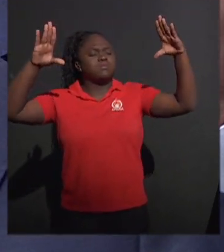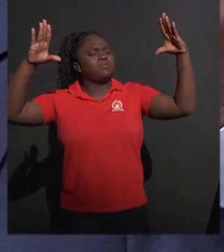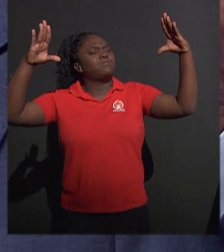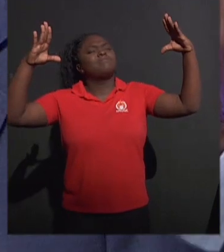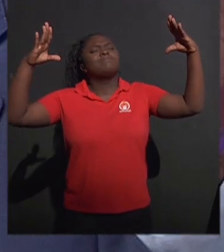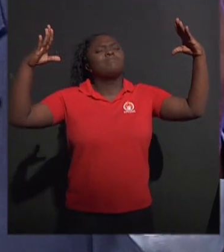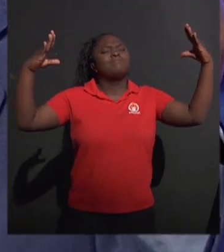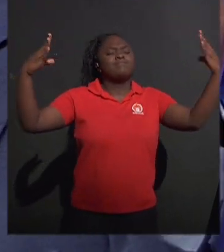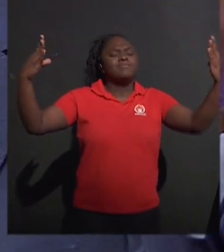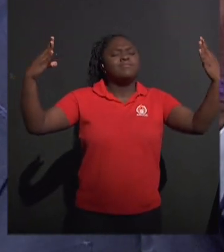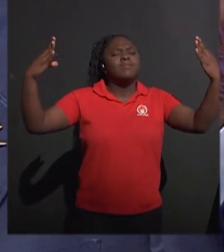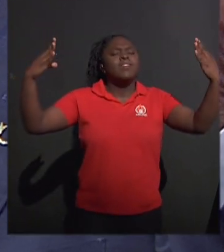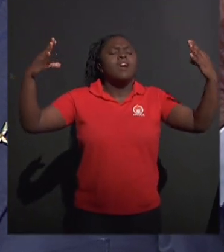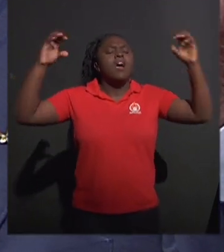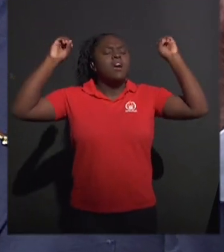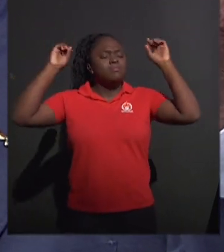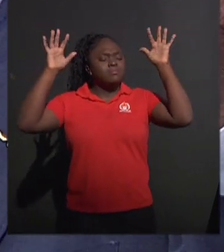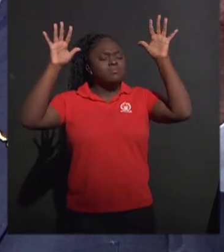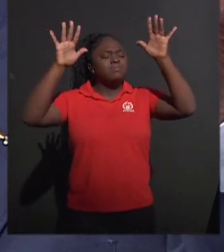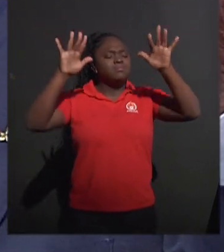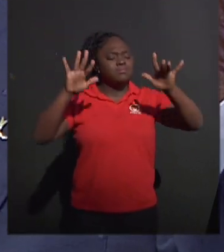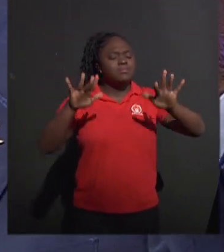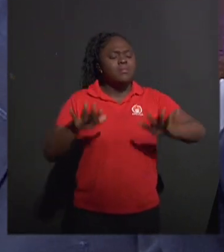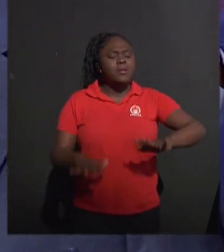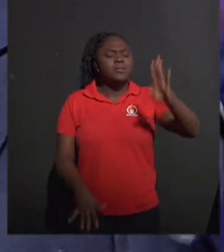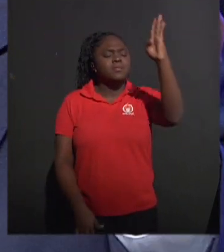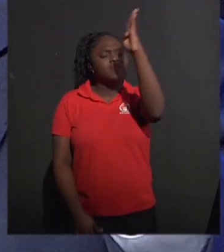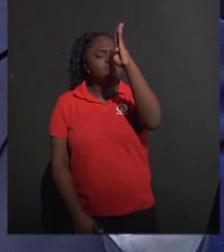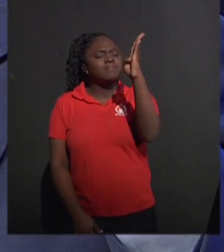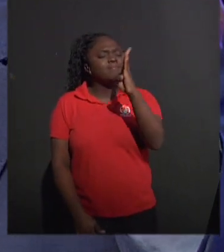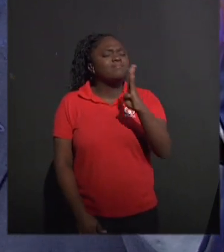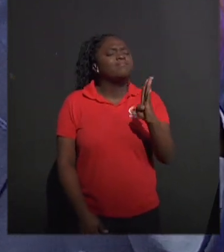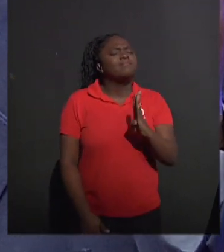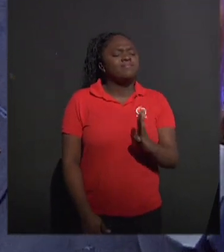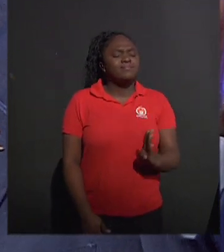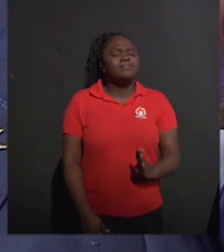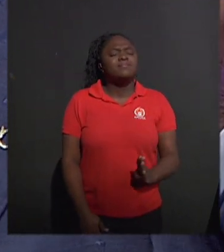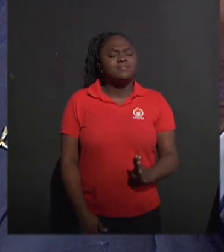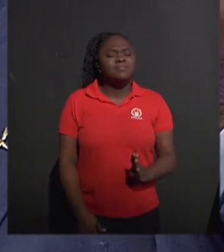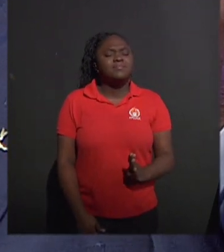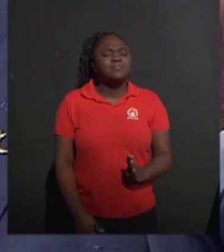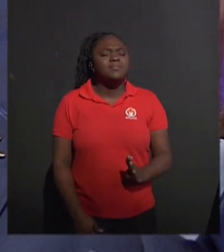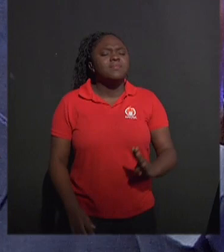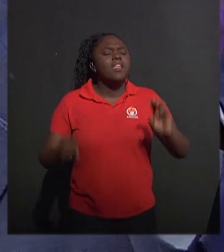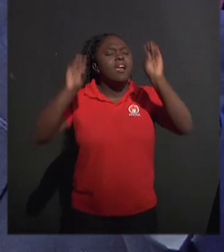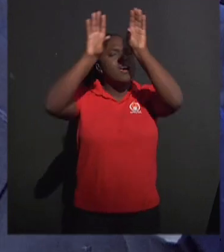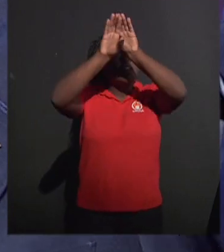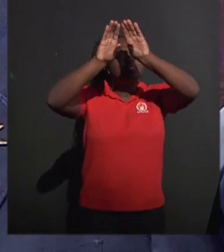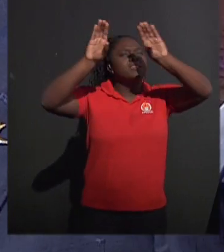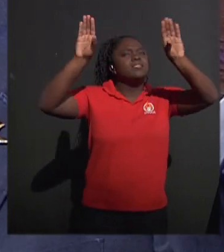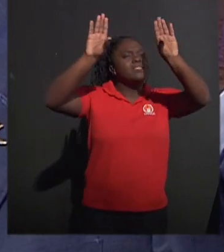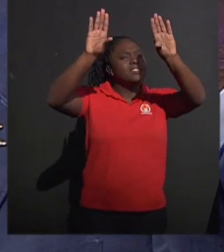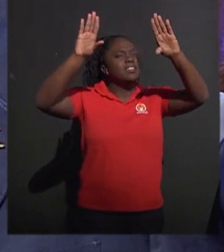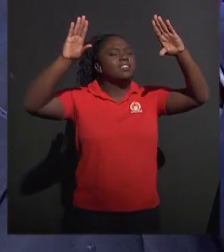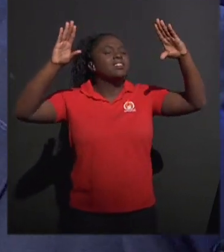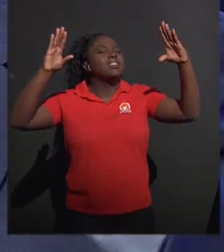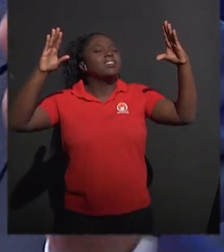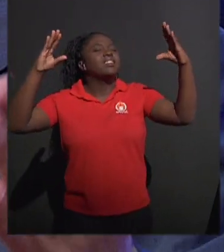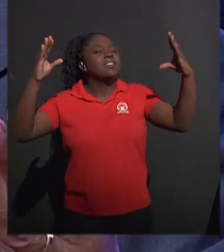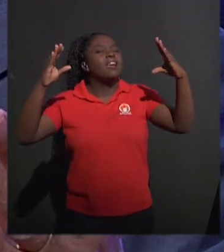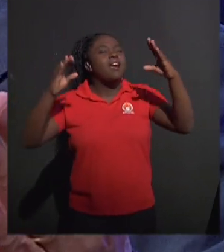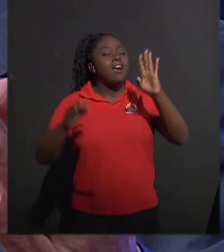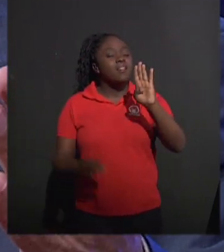céu sobre nossa terra, Senhor. Abre o céu sobre nosso país, Senhor. Abre o céu sobre